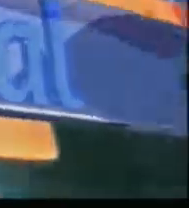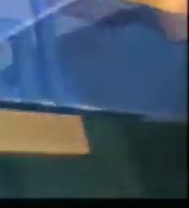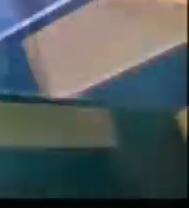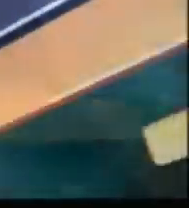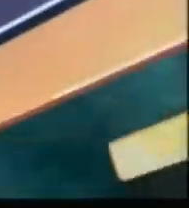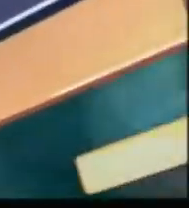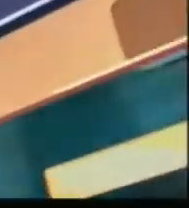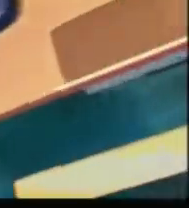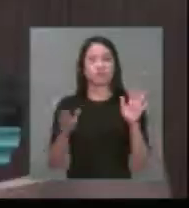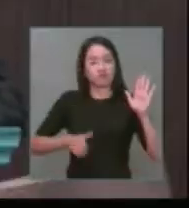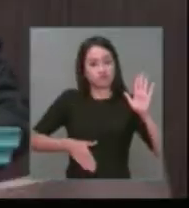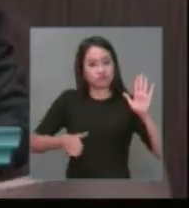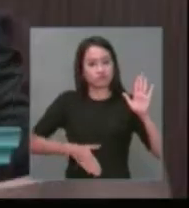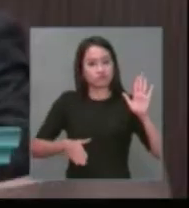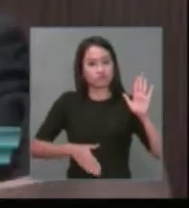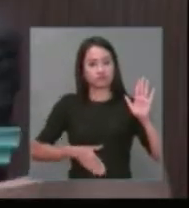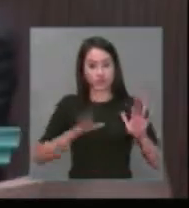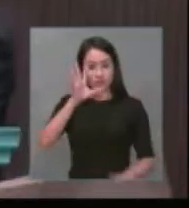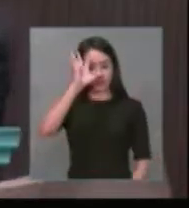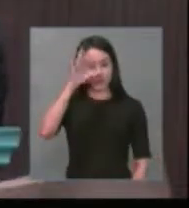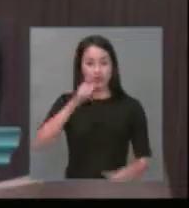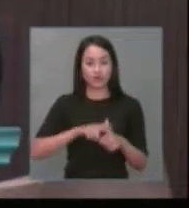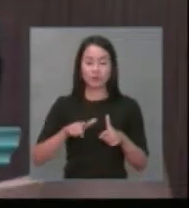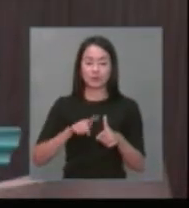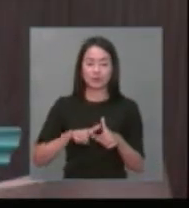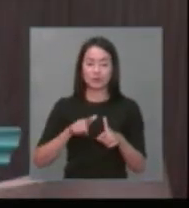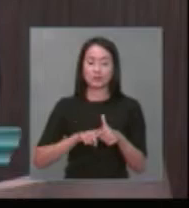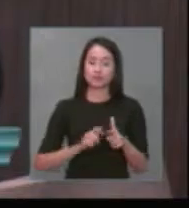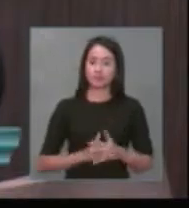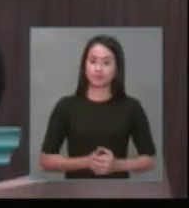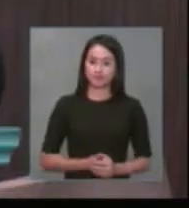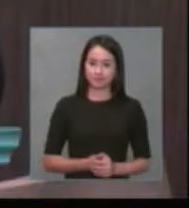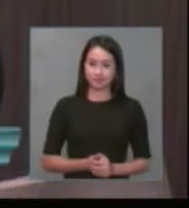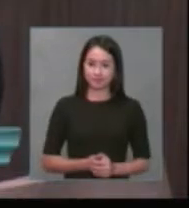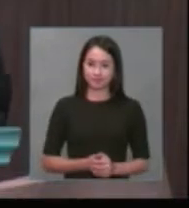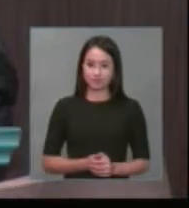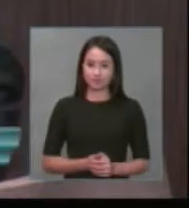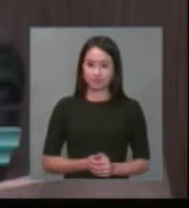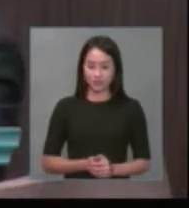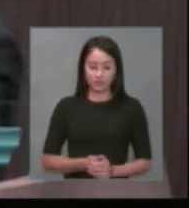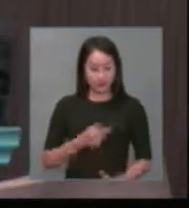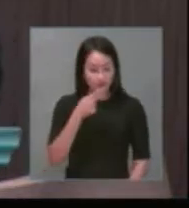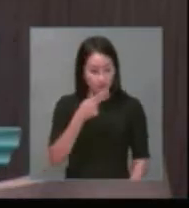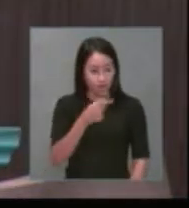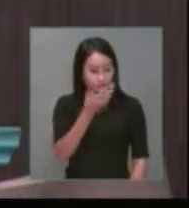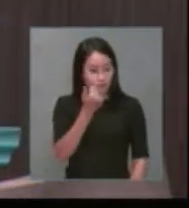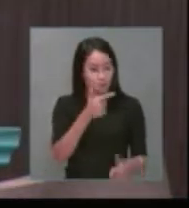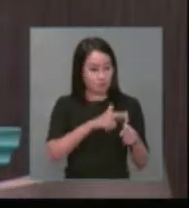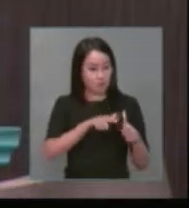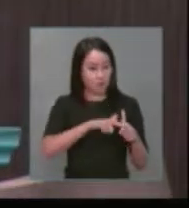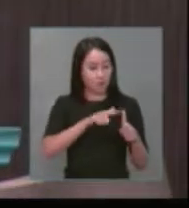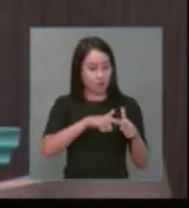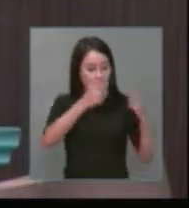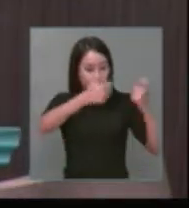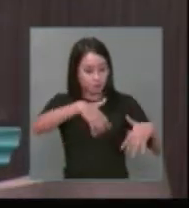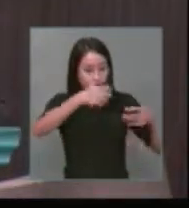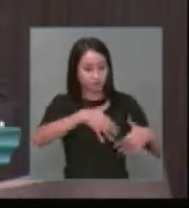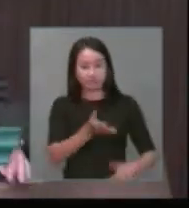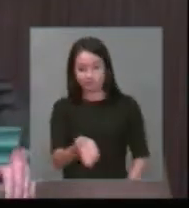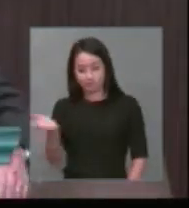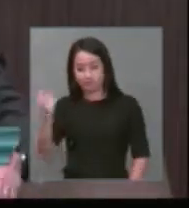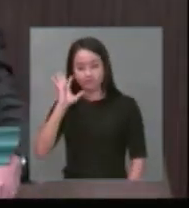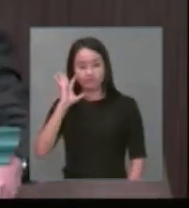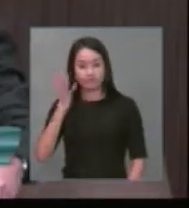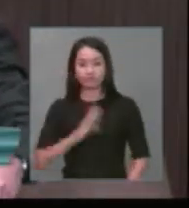1999. O deputado Ferreira Aragão, do PDT, alertou sobre a evolução do narcotráfico no Brasil. Para o